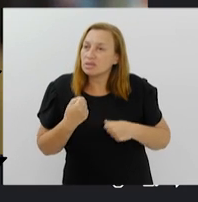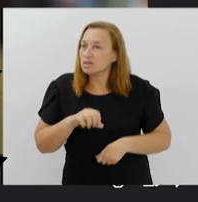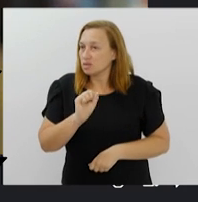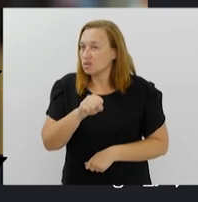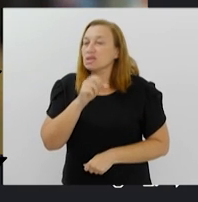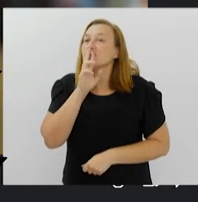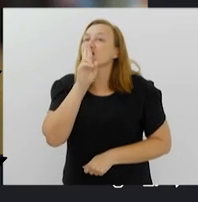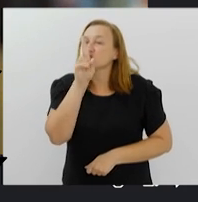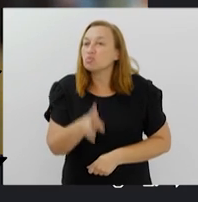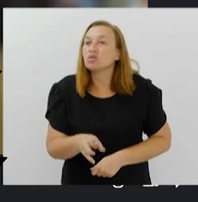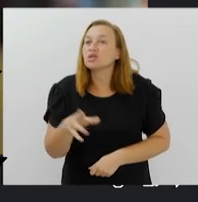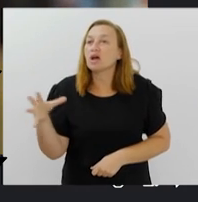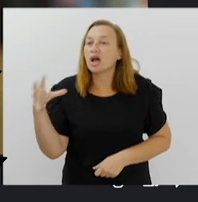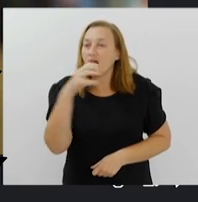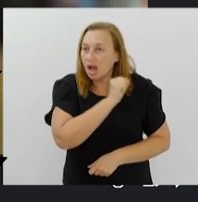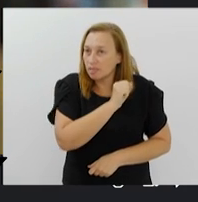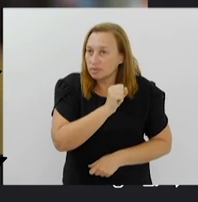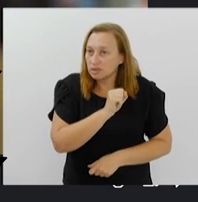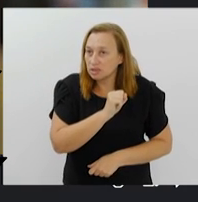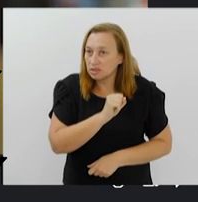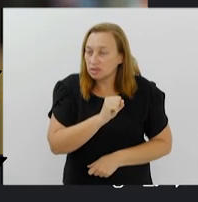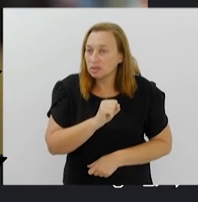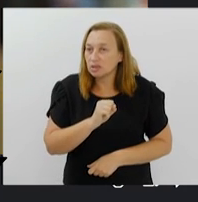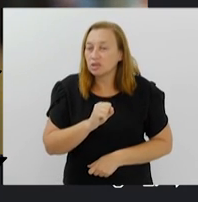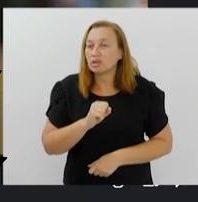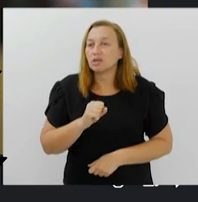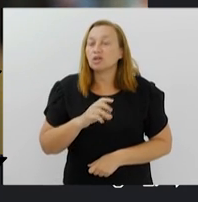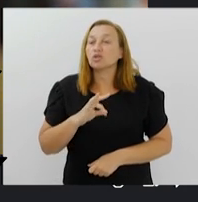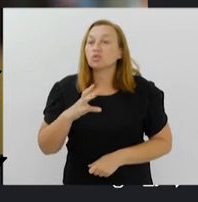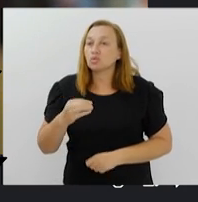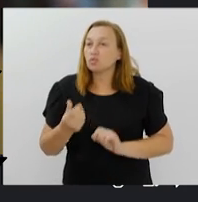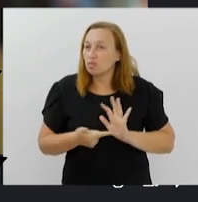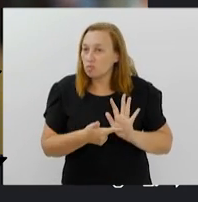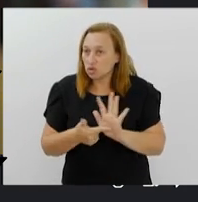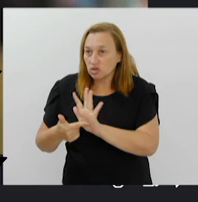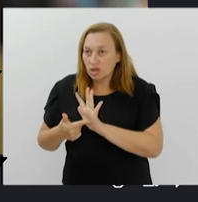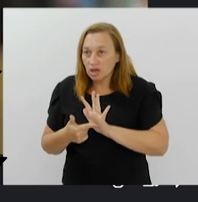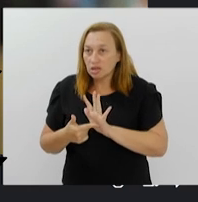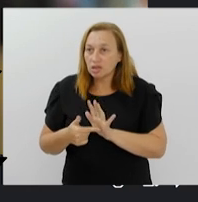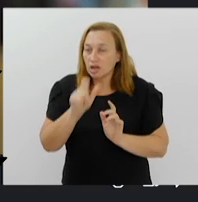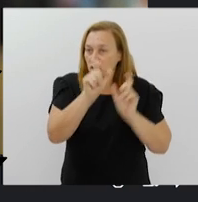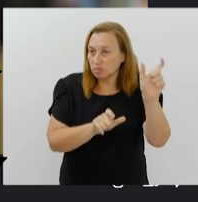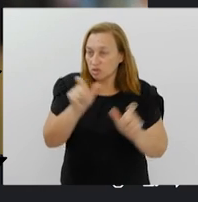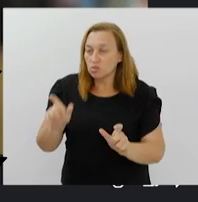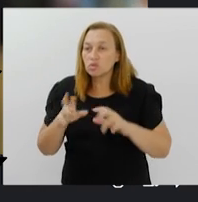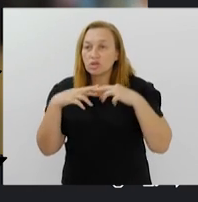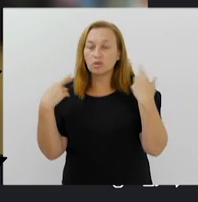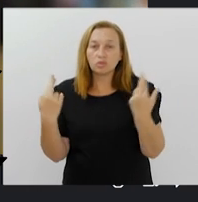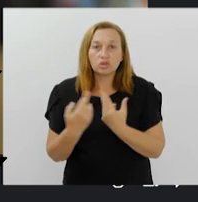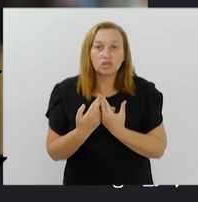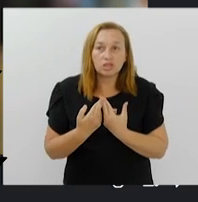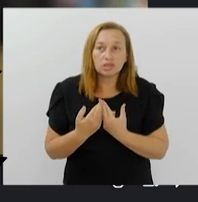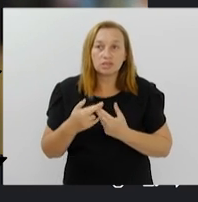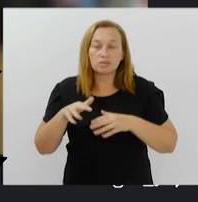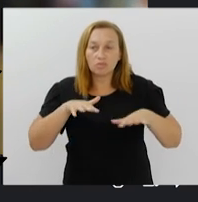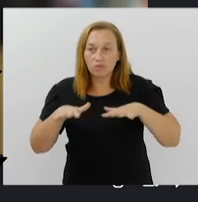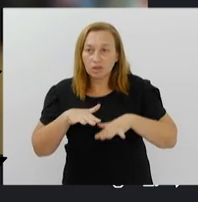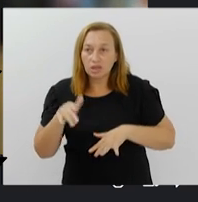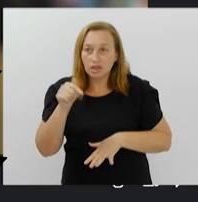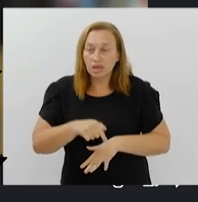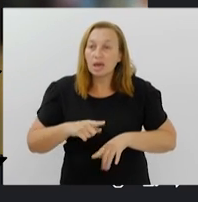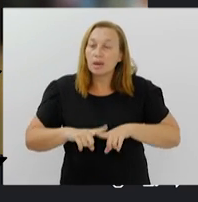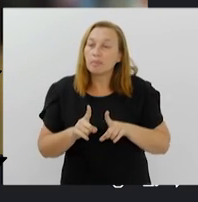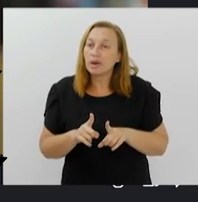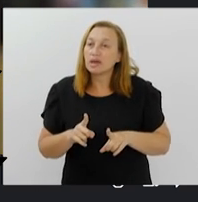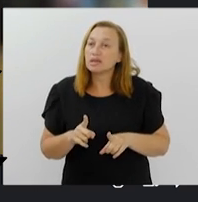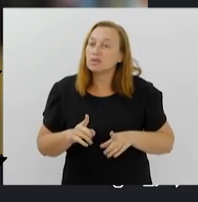dar respostas imediatas pros casos que aqui foram documentados né as pessoas que estão aqui Reunidas e mobilizadas Mas além disso